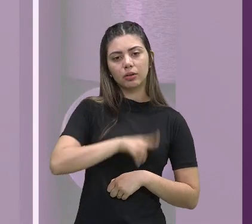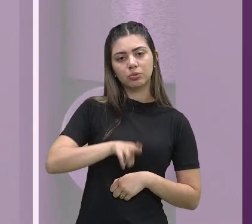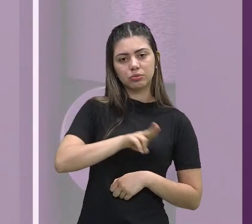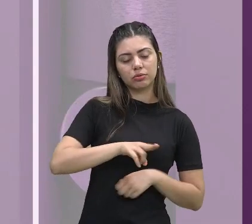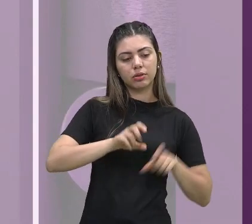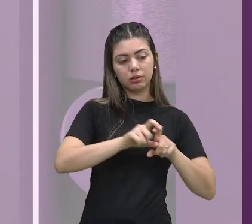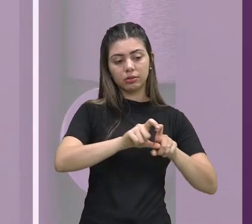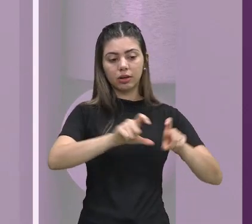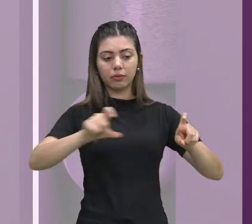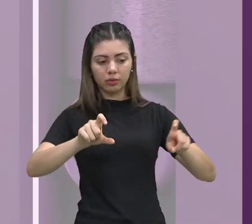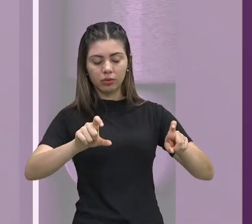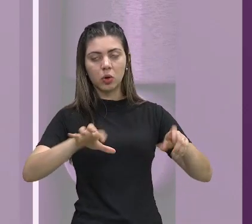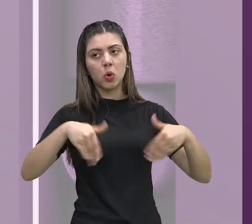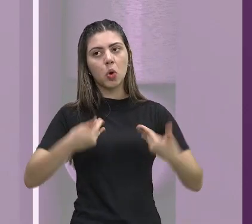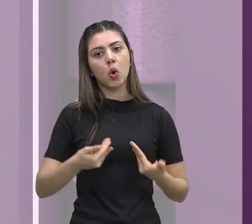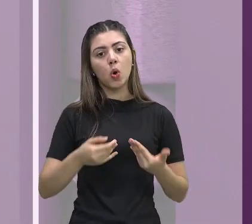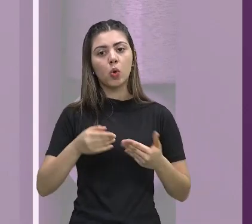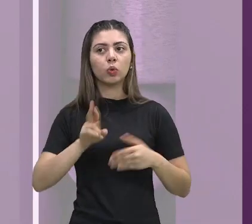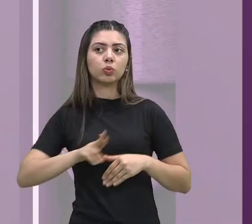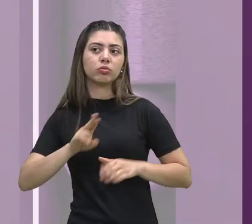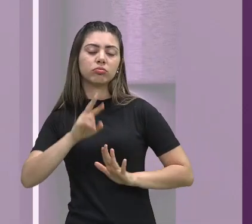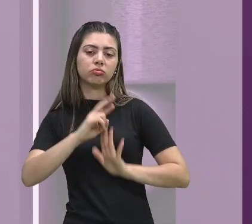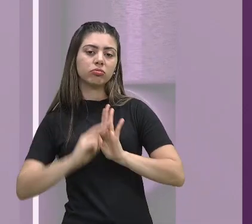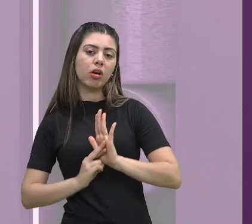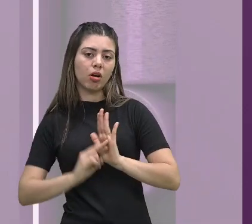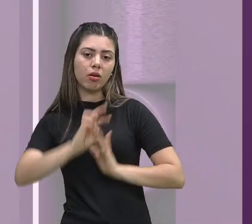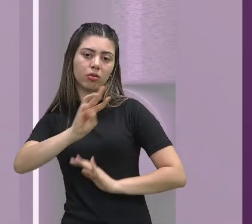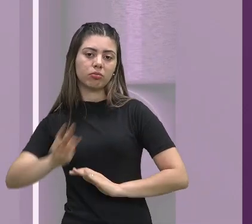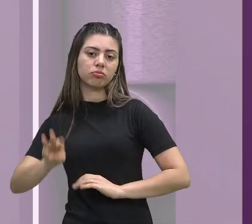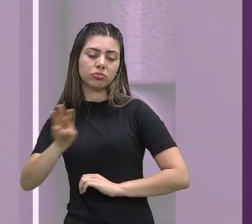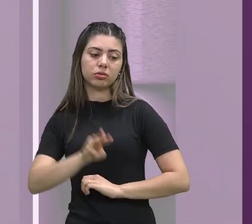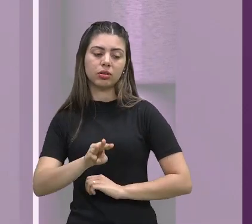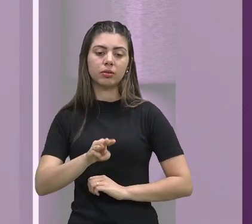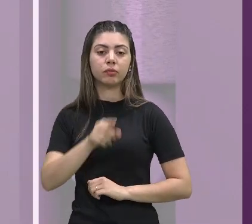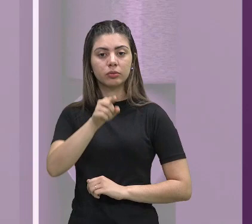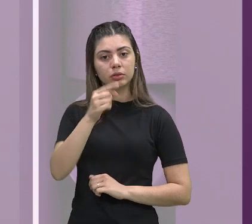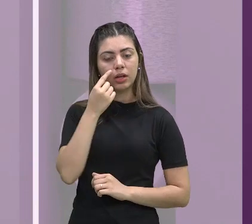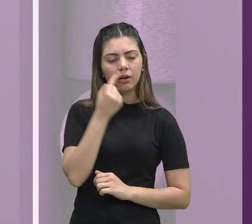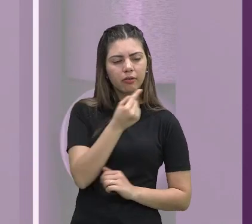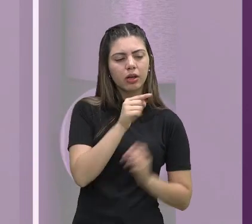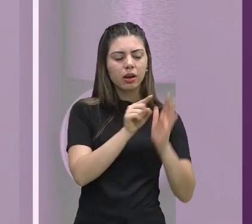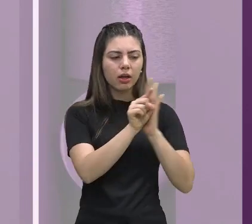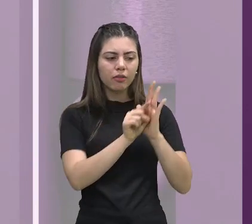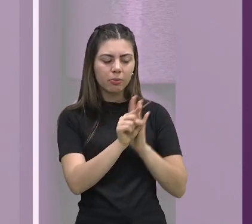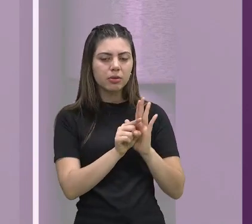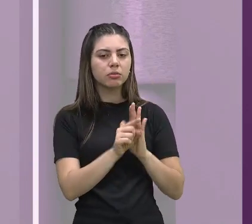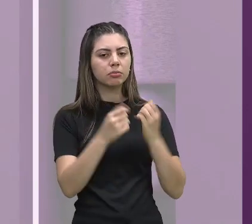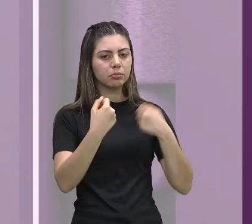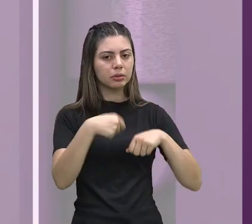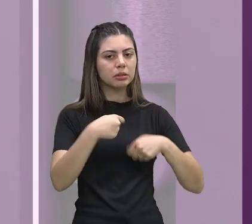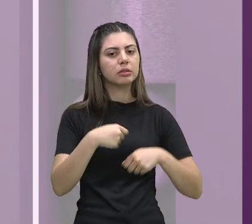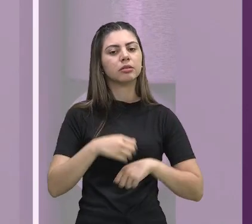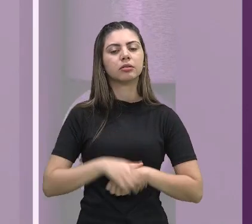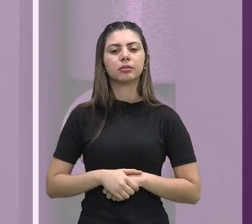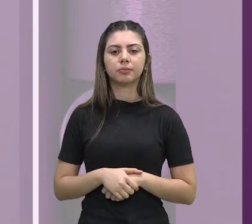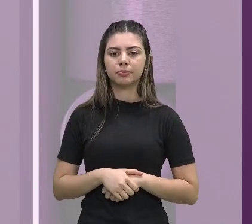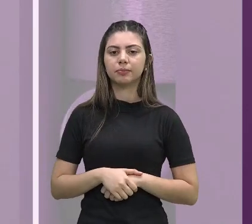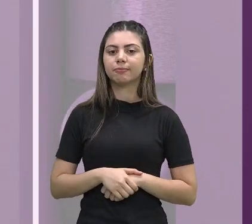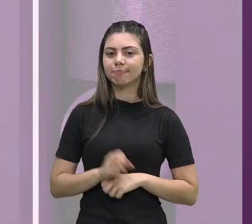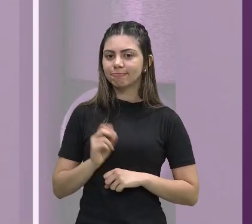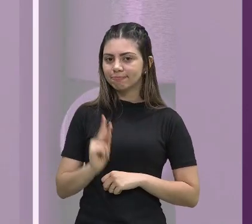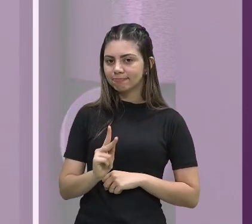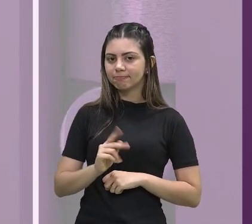escrita na sua forma reduzida ou se ela foi solicitada dentro da sua equação geral da reta